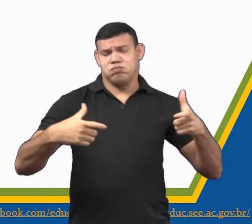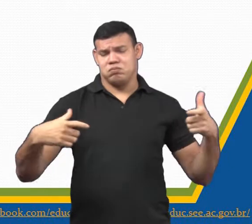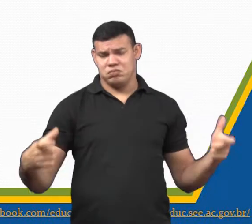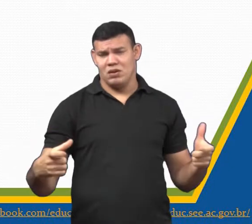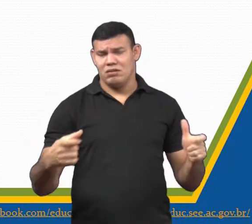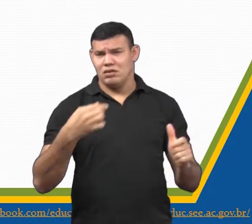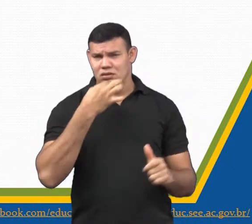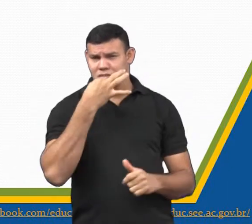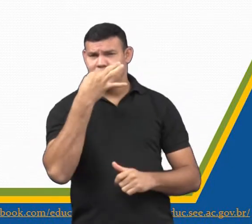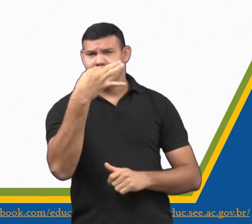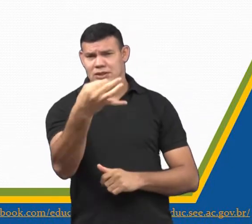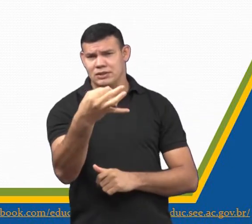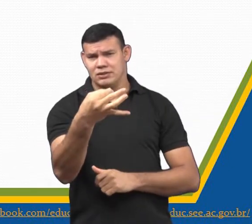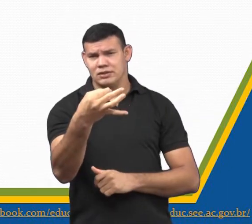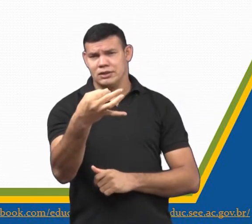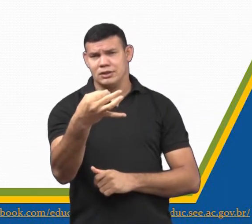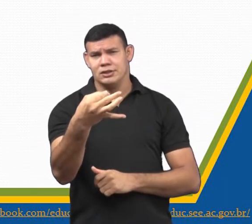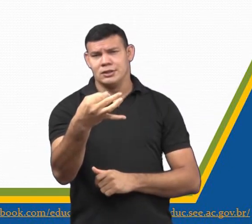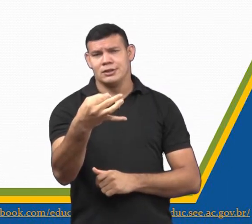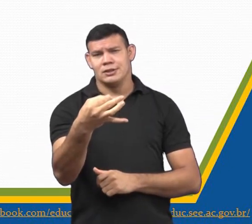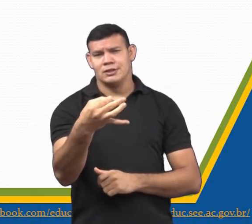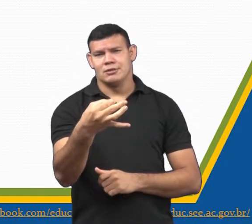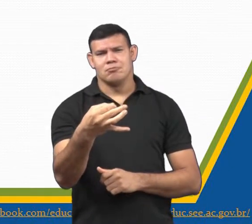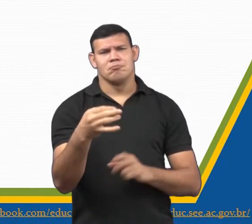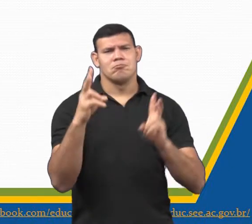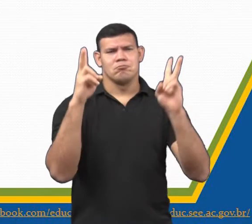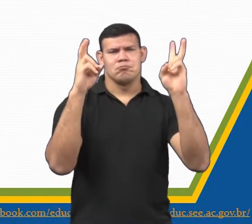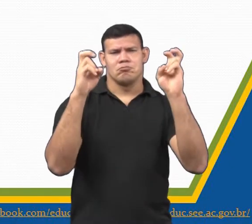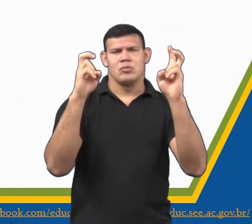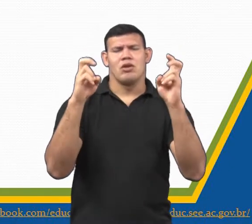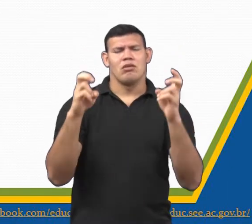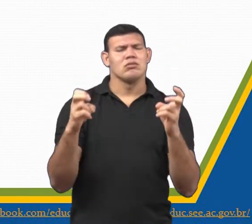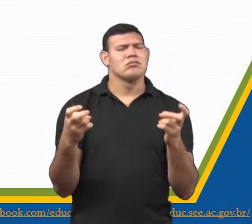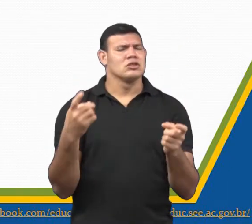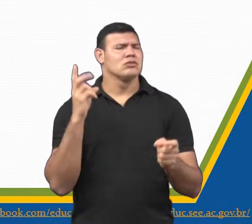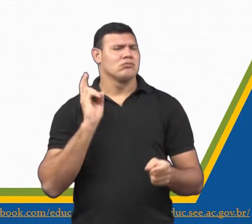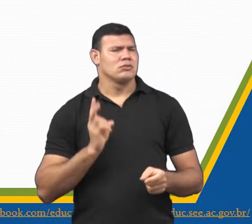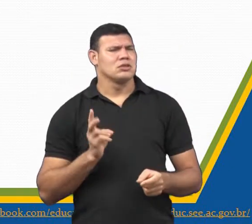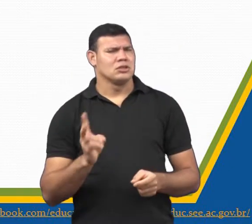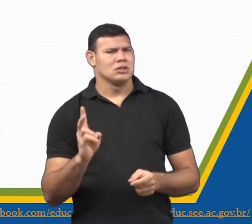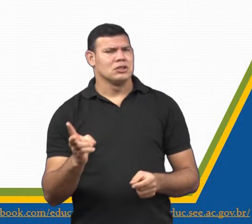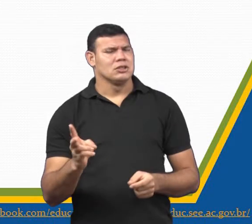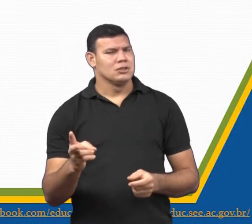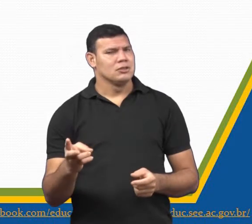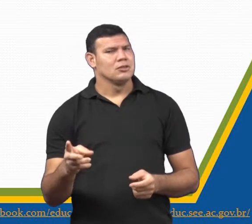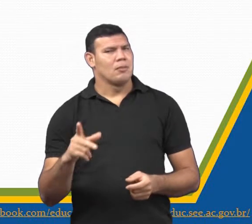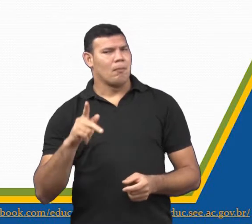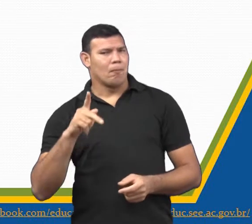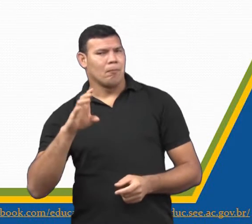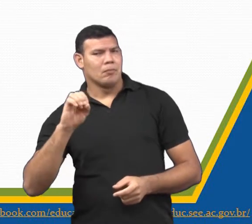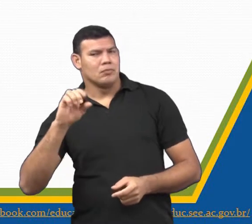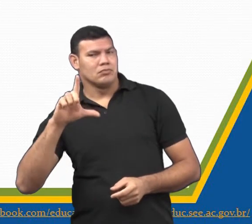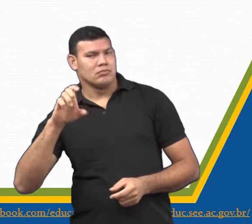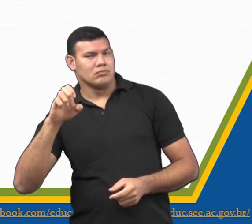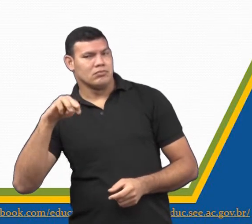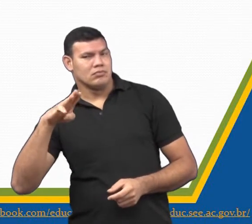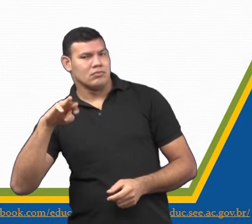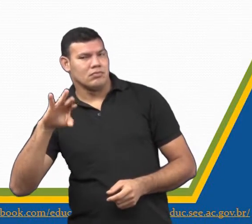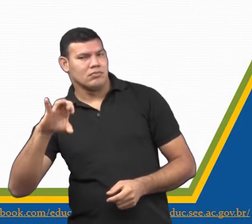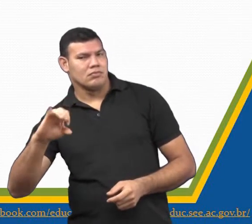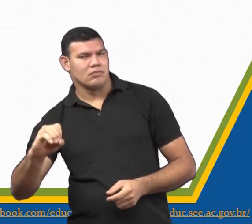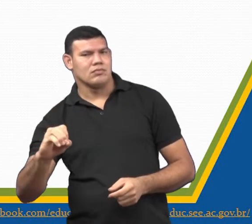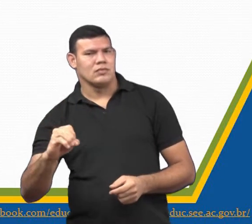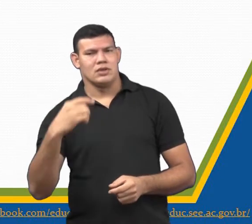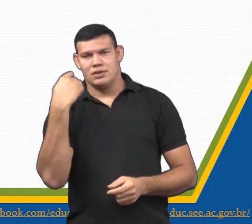las opiniones están vueltas a temas polémicos de la actualidad de determinada sociedad.